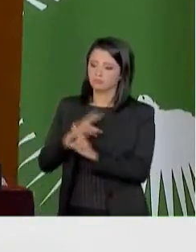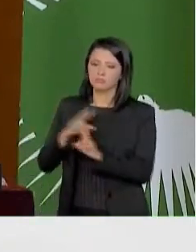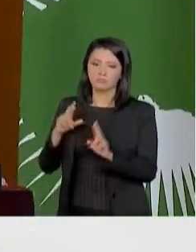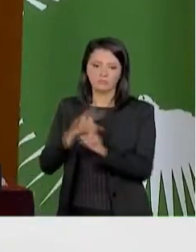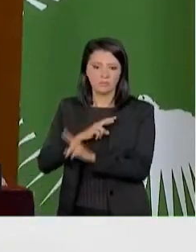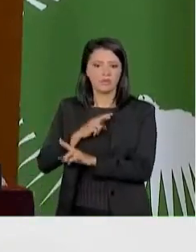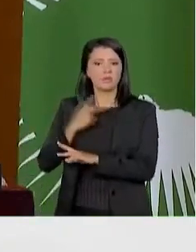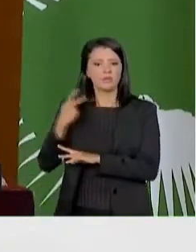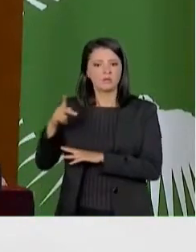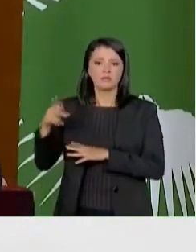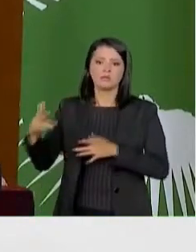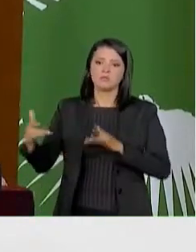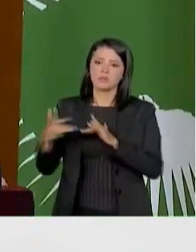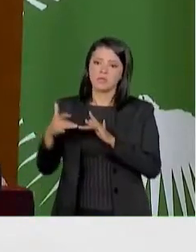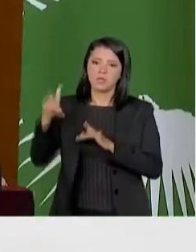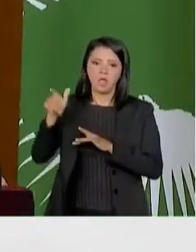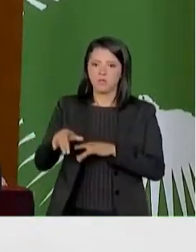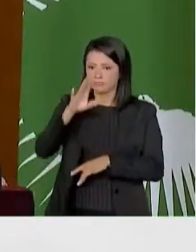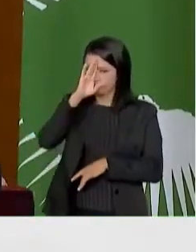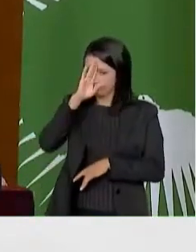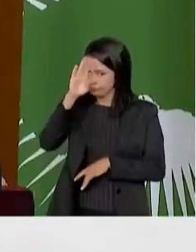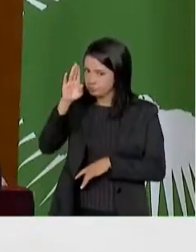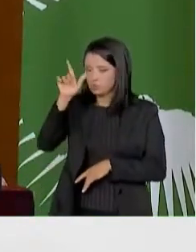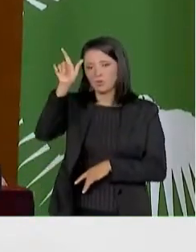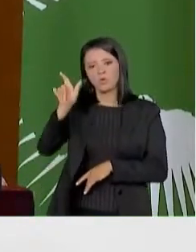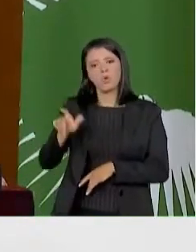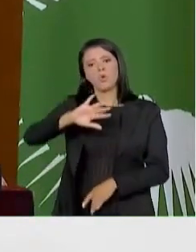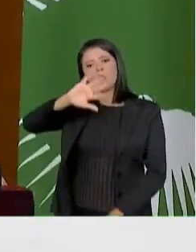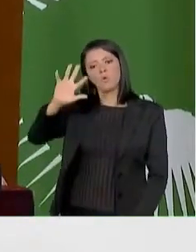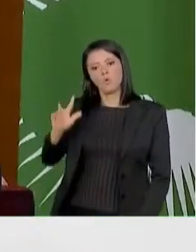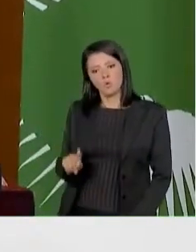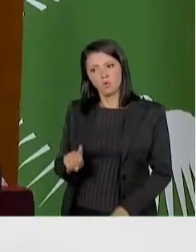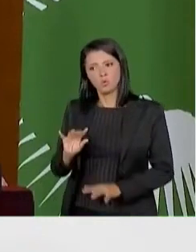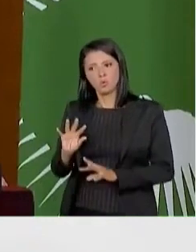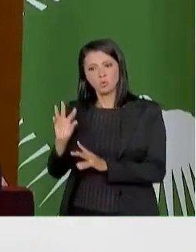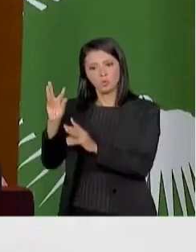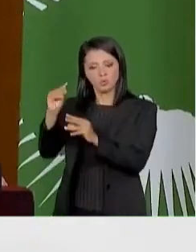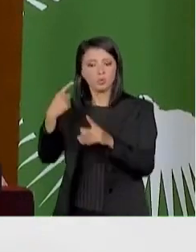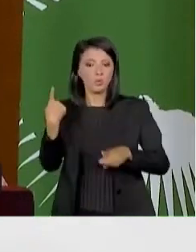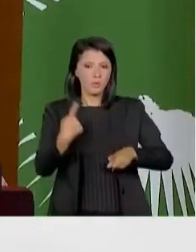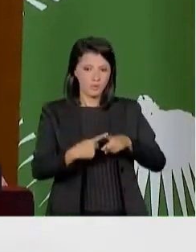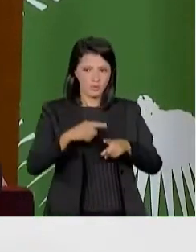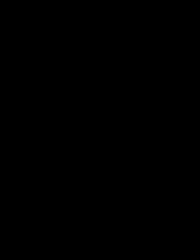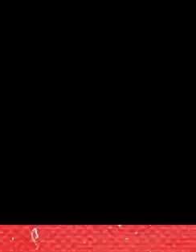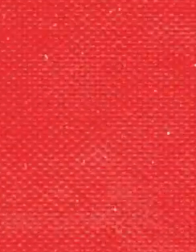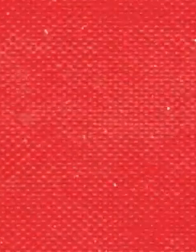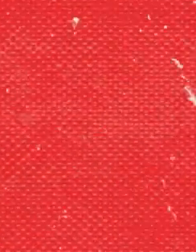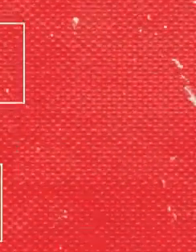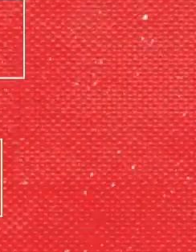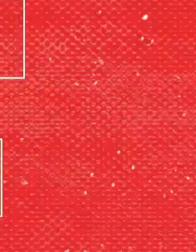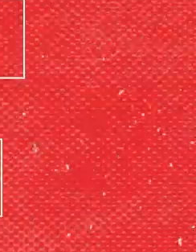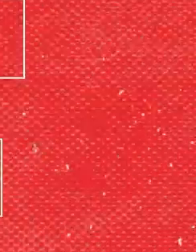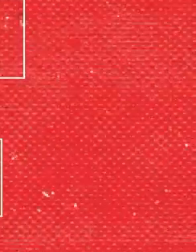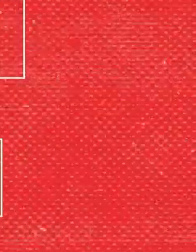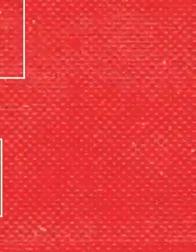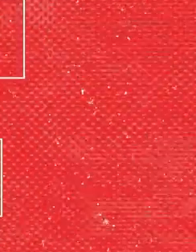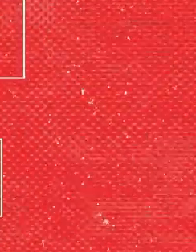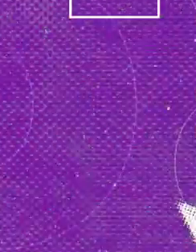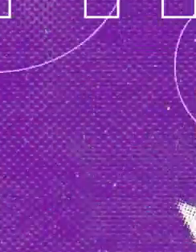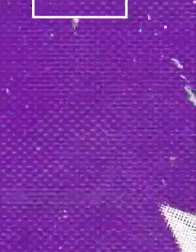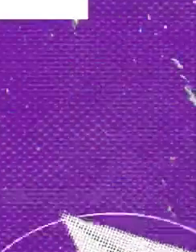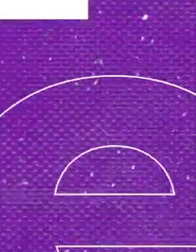repercutem a excelente declaração do nosso querido presidente Lula